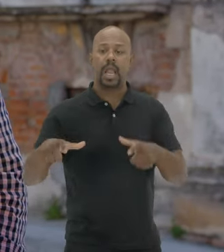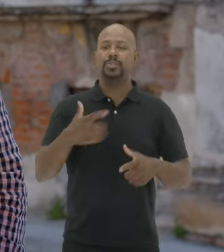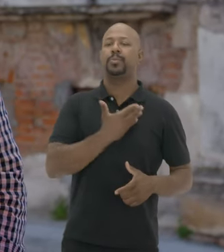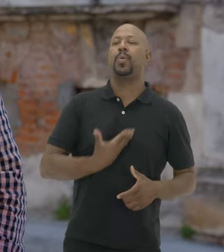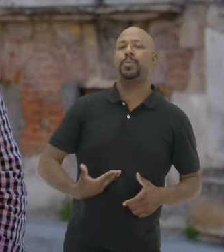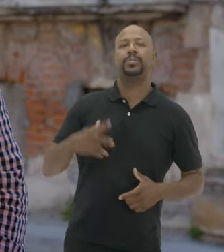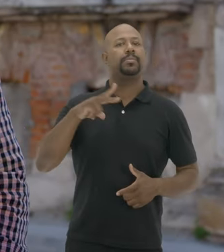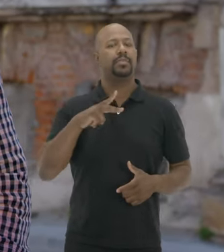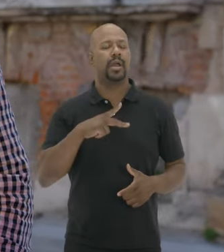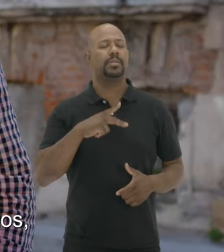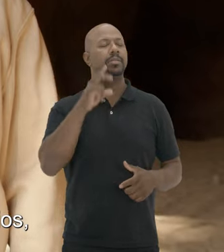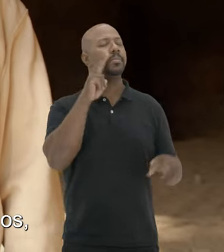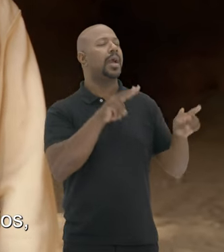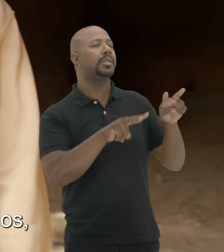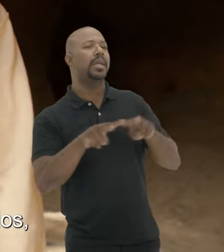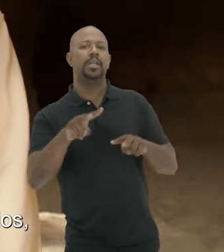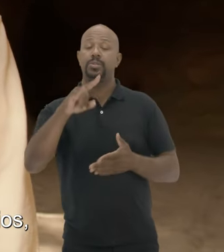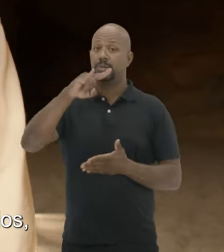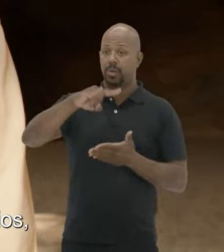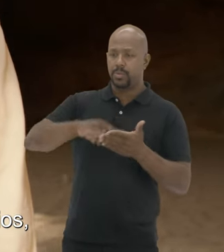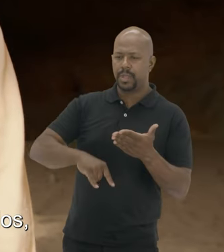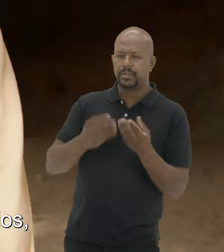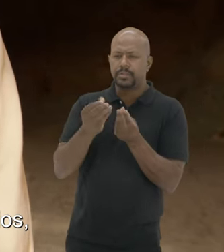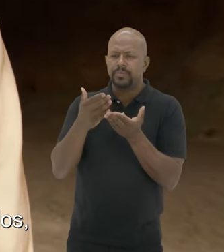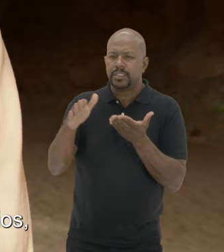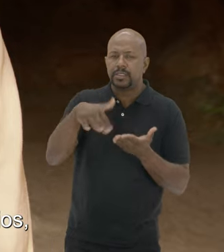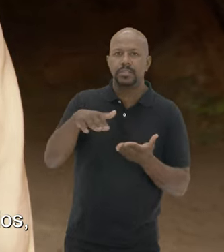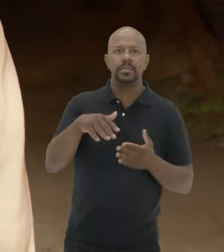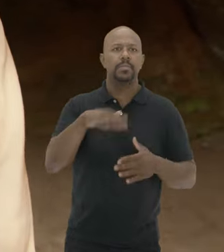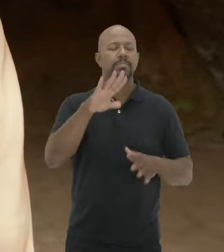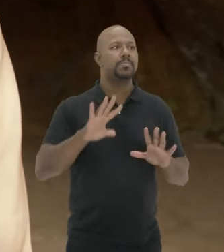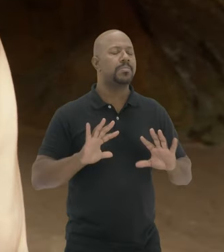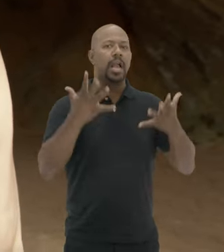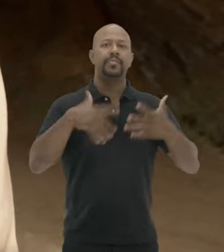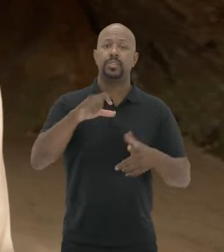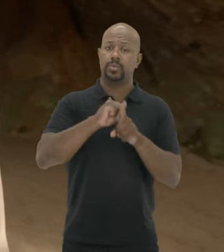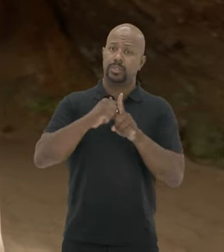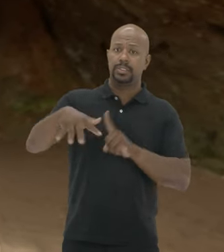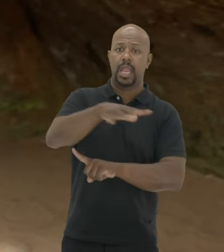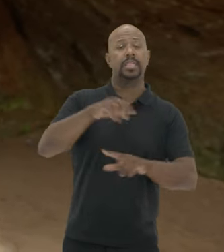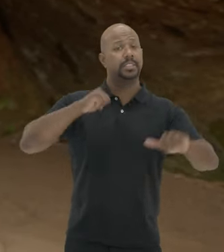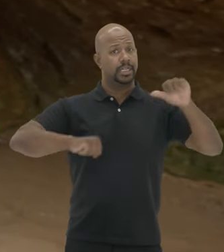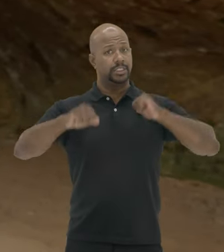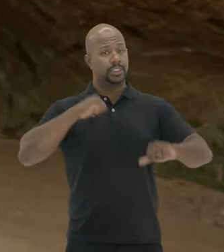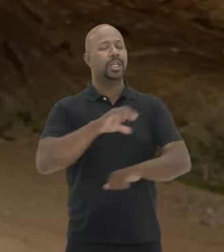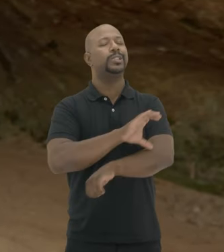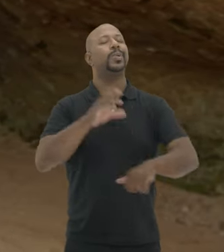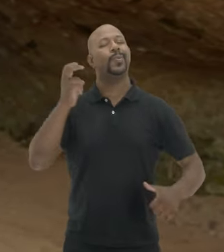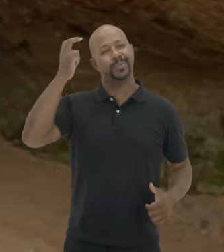espaços públicos e privados vestígios manifestações sociais